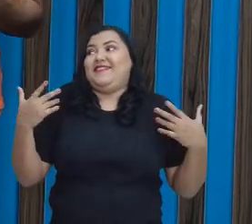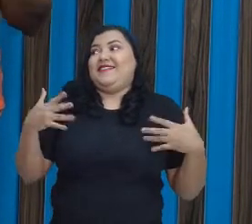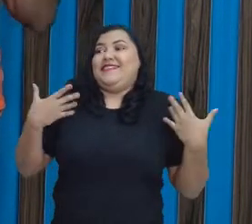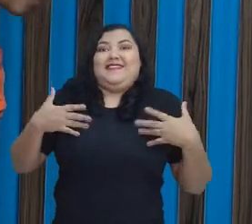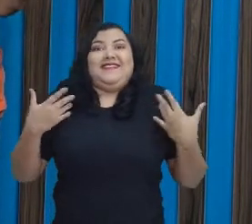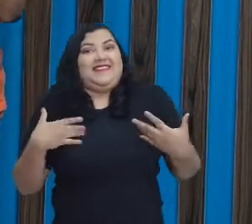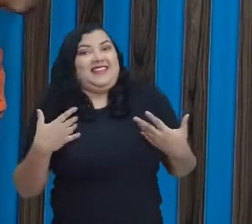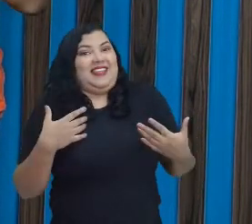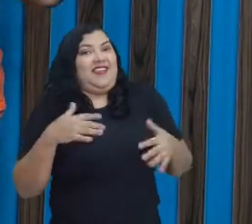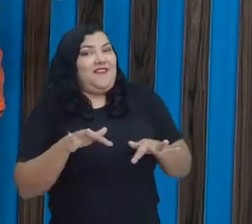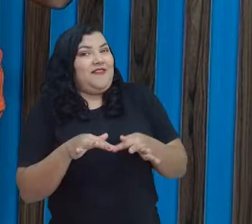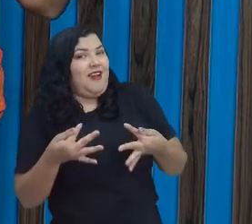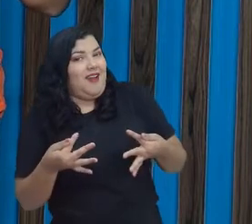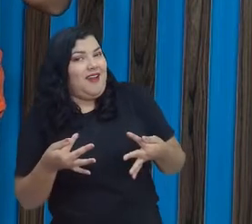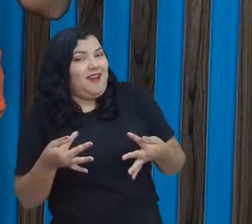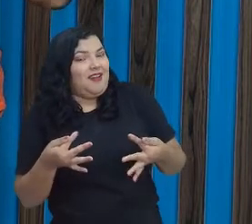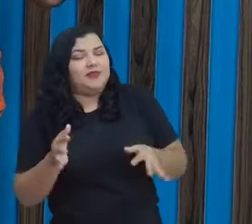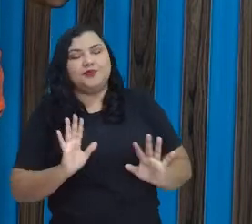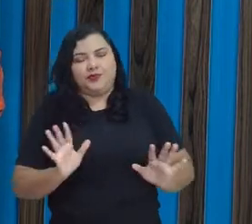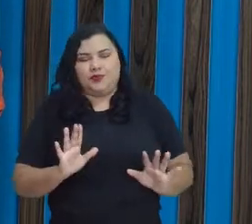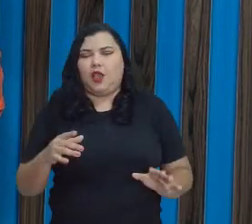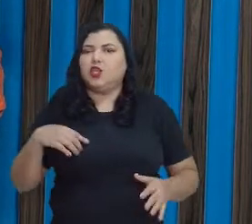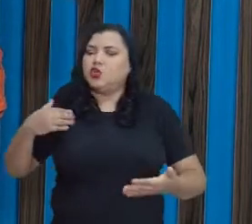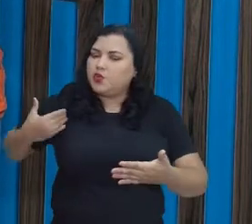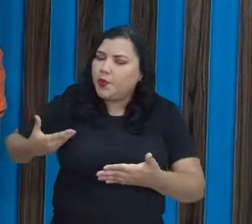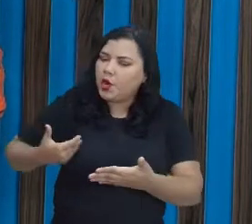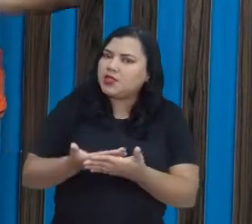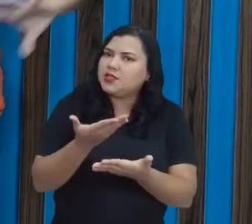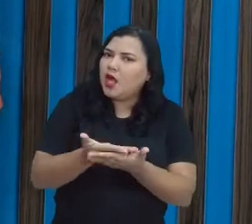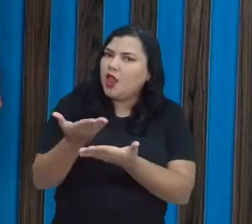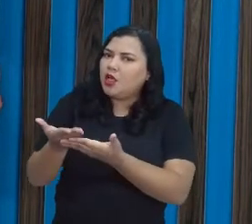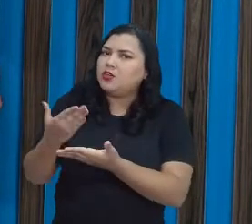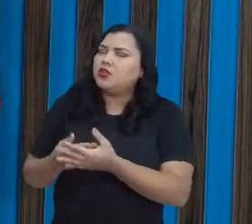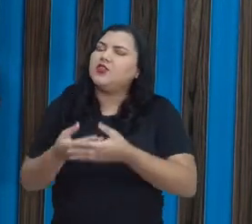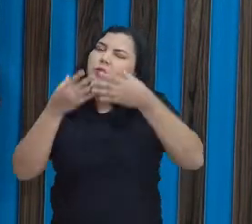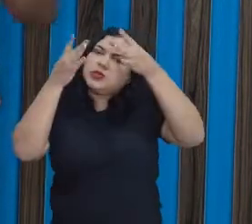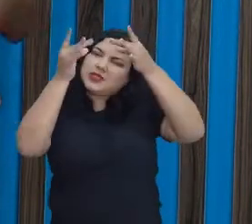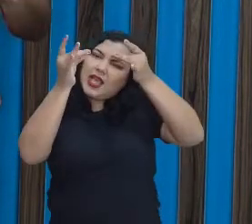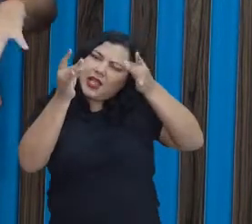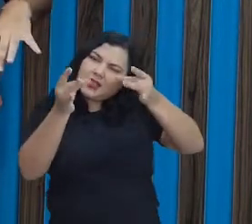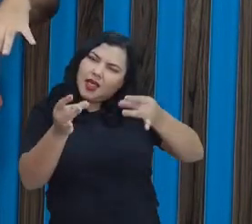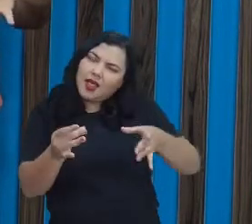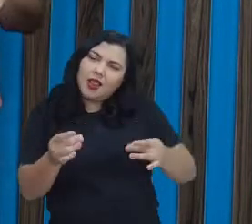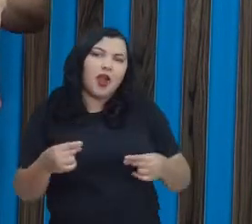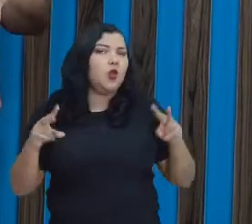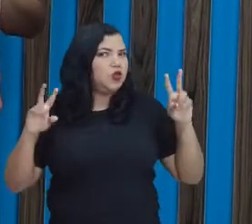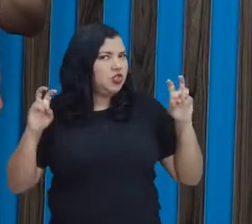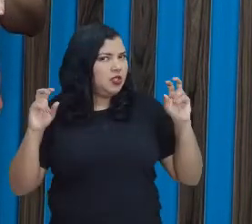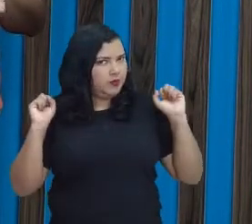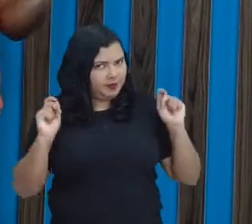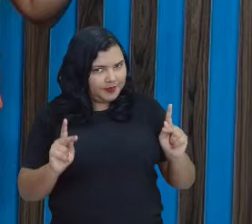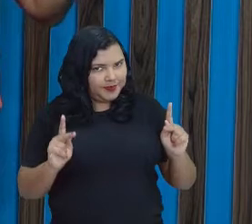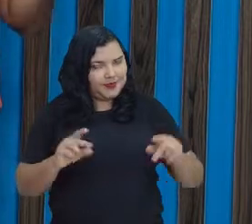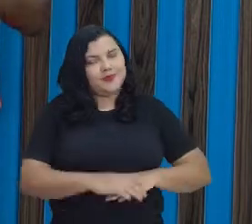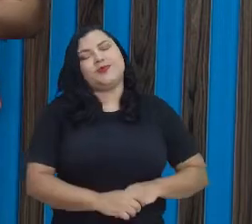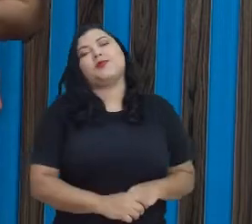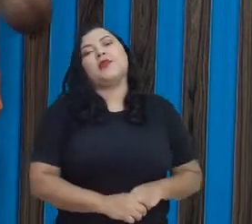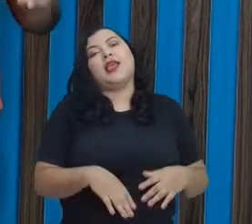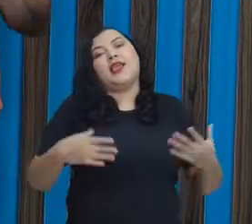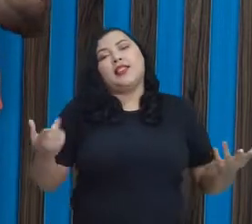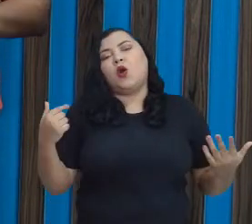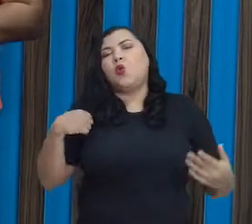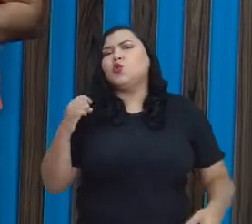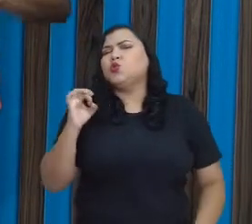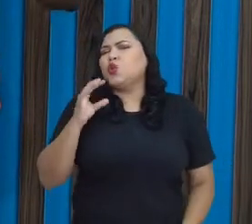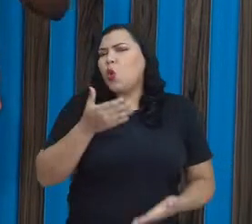aulas a gente vai dissecando os elementos que compõem o sujeito e os elementos que compõem o predicado. Tá? A priori, a